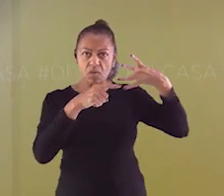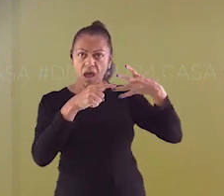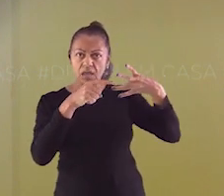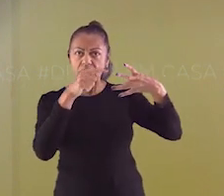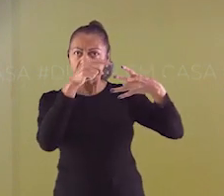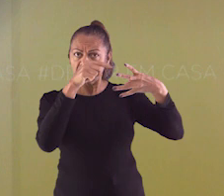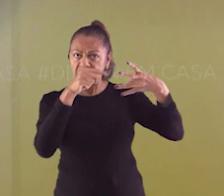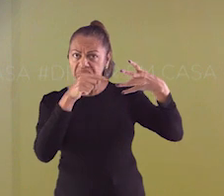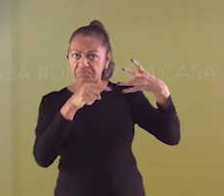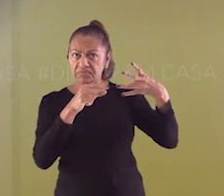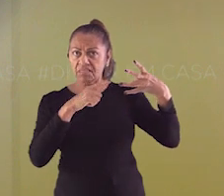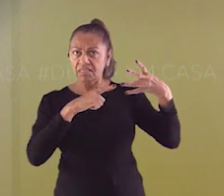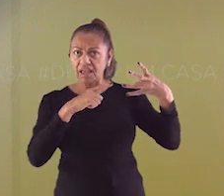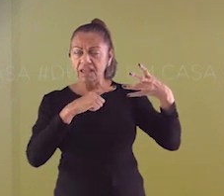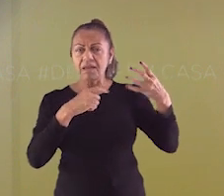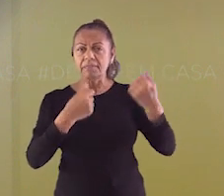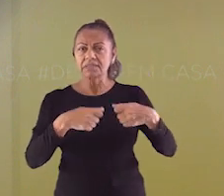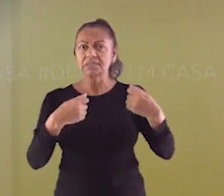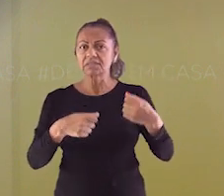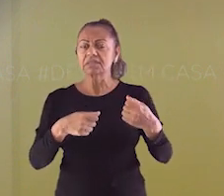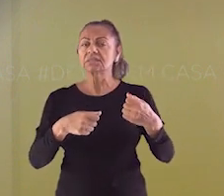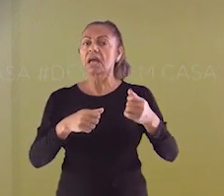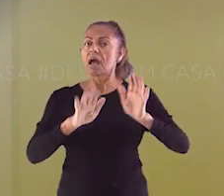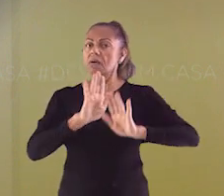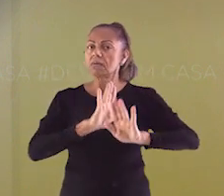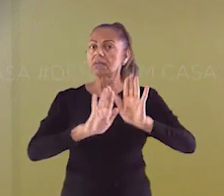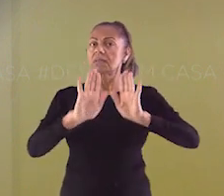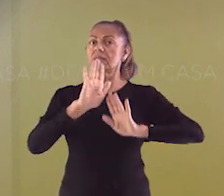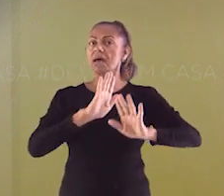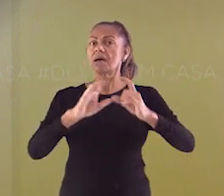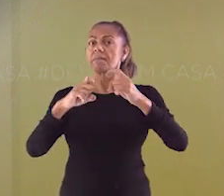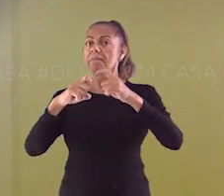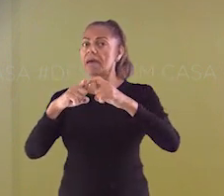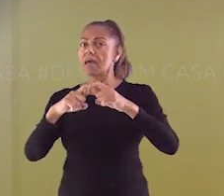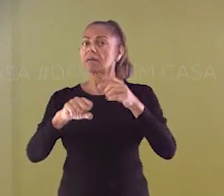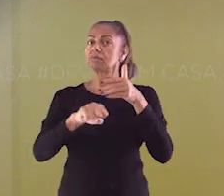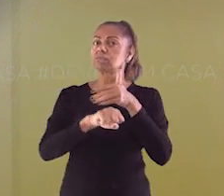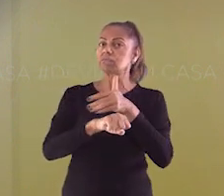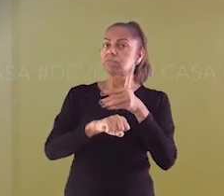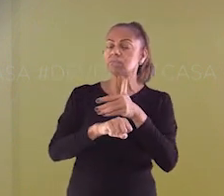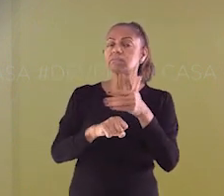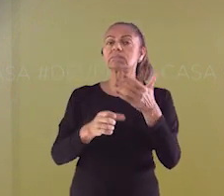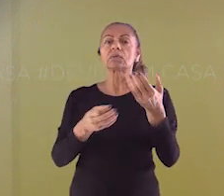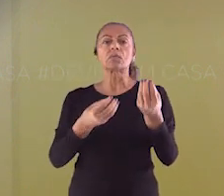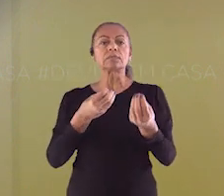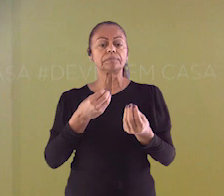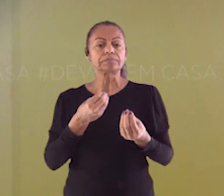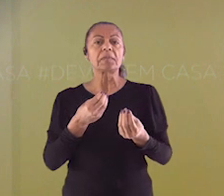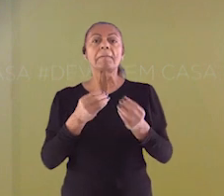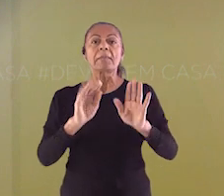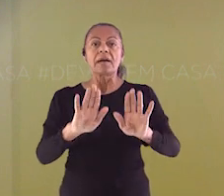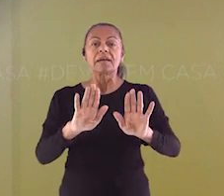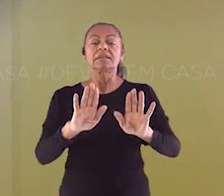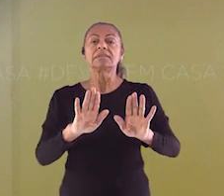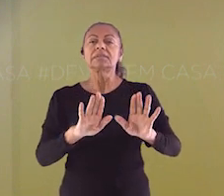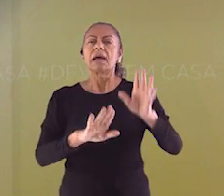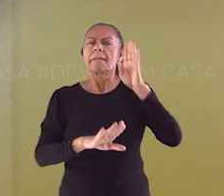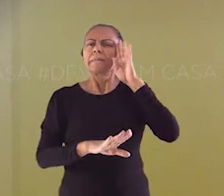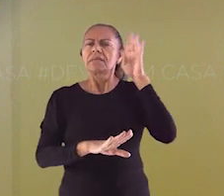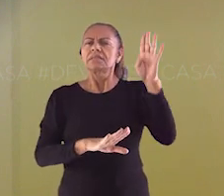e pressão alta. E se por acaso você tem uma dessas patologias, procure cuidar para